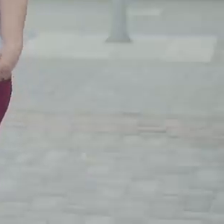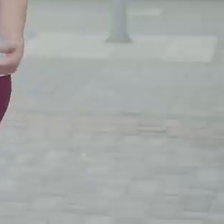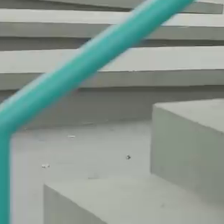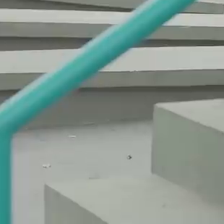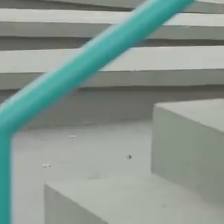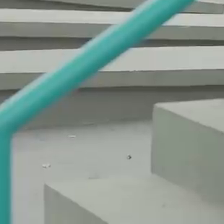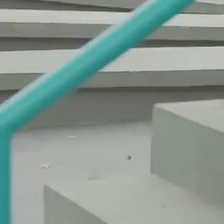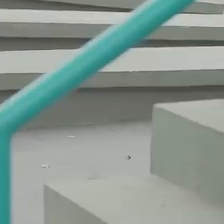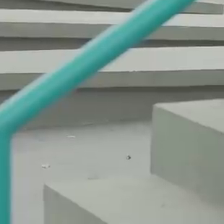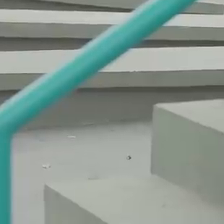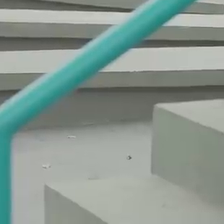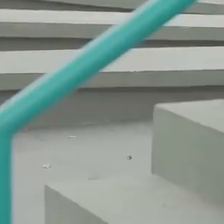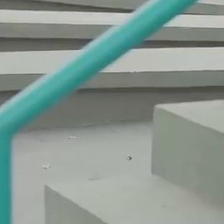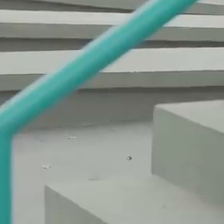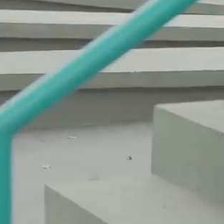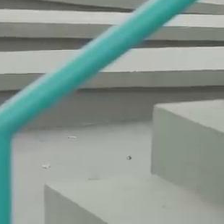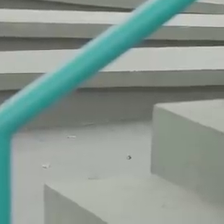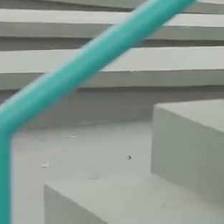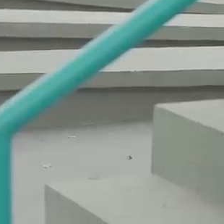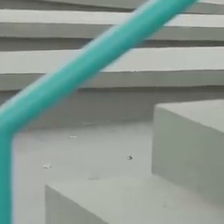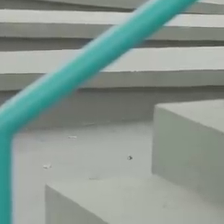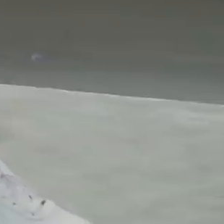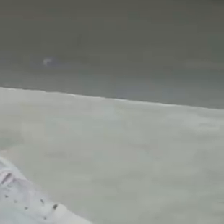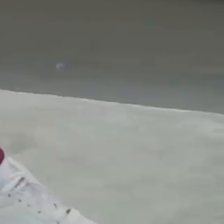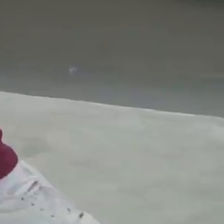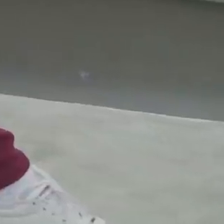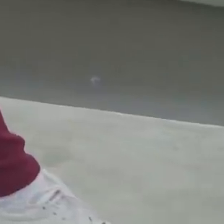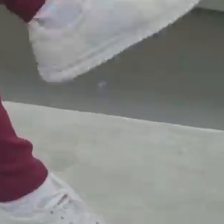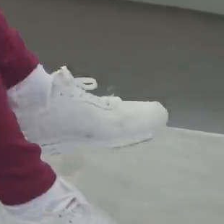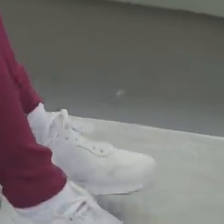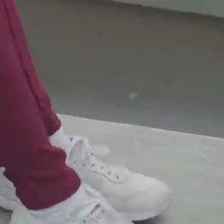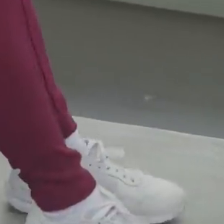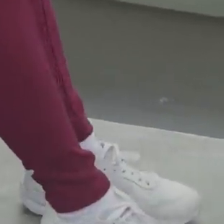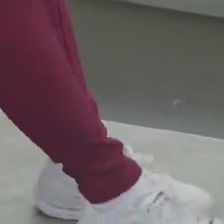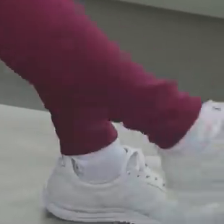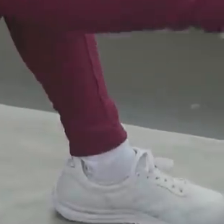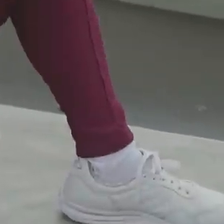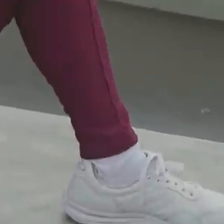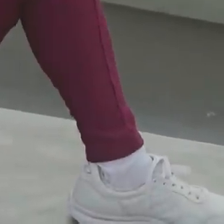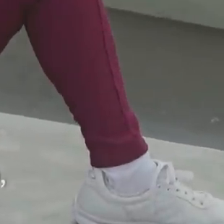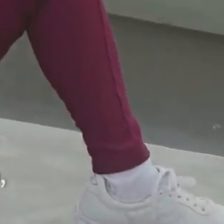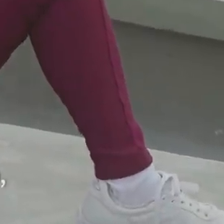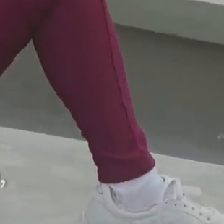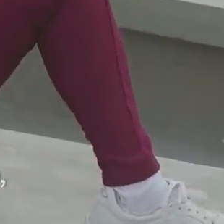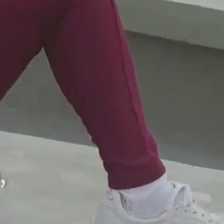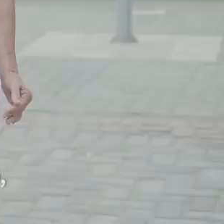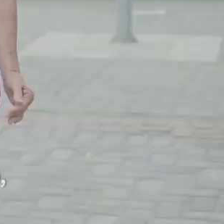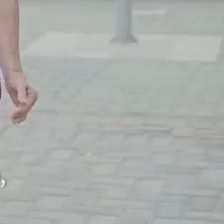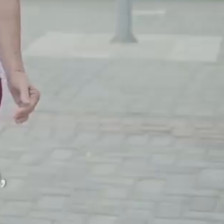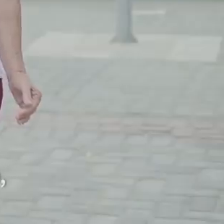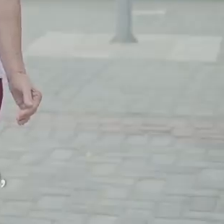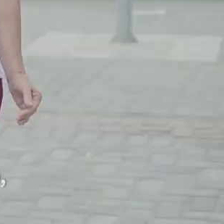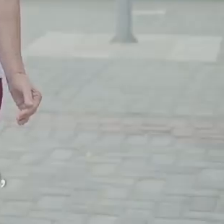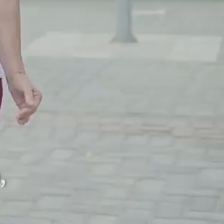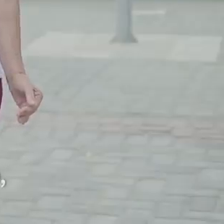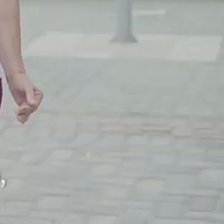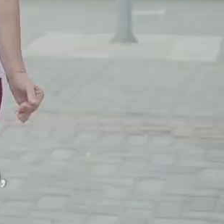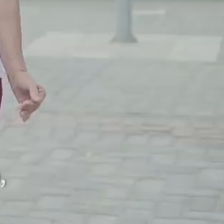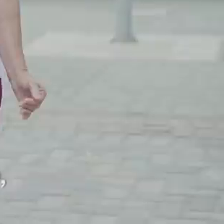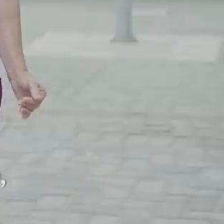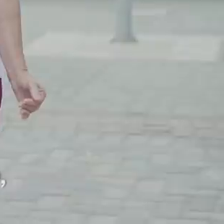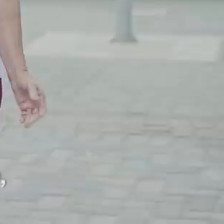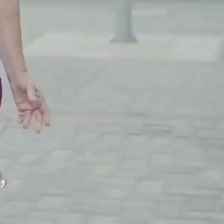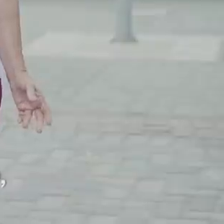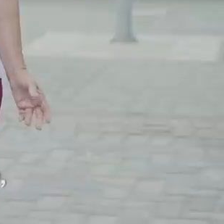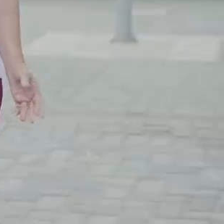E isso é muito bom para a saúde, né? Se eu gosto de conversar, eu gosto de caminhar. Bem, eu caminhava assim, pela rua,